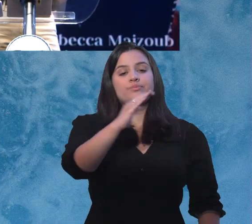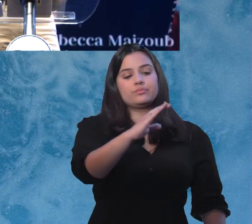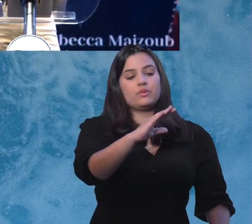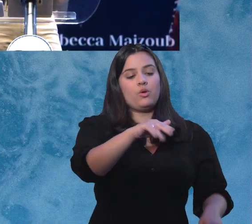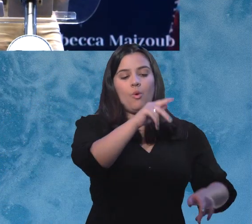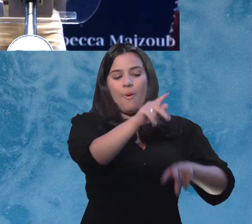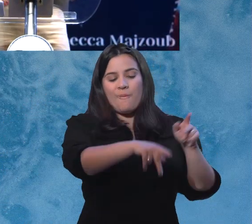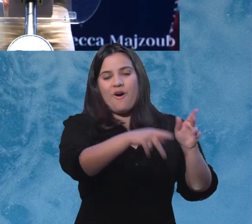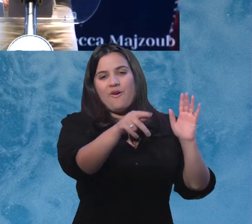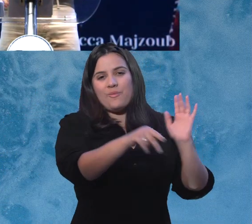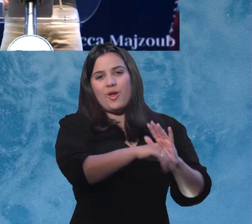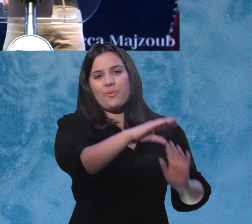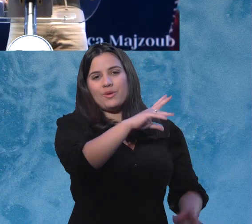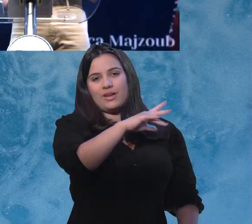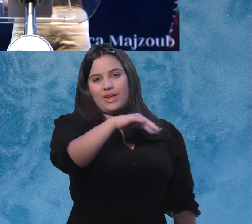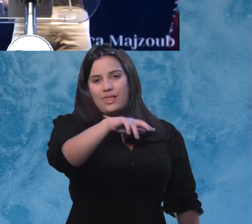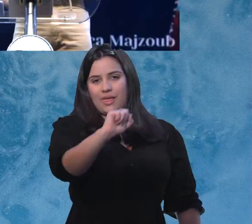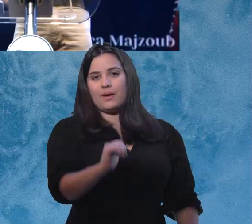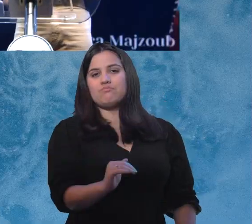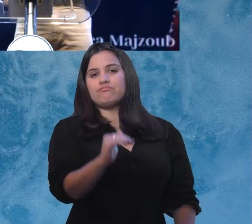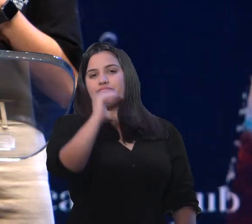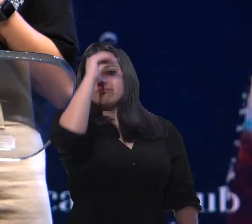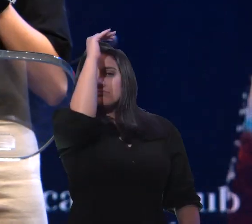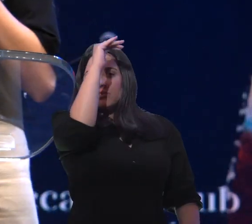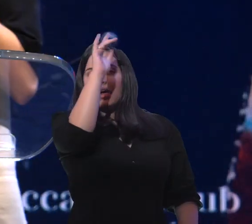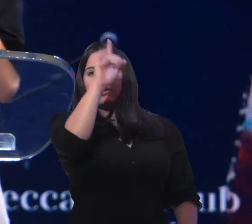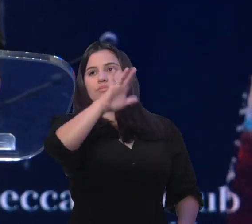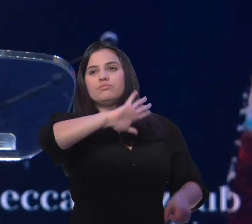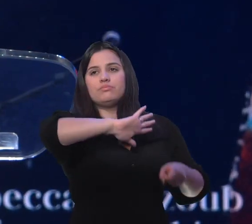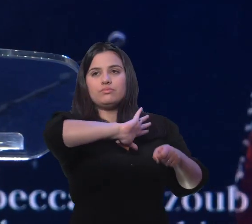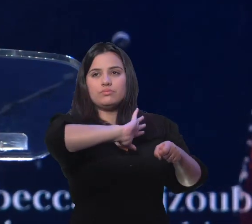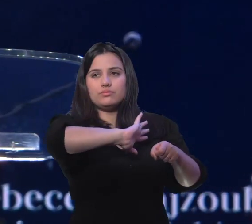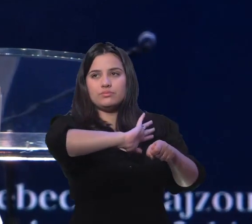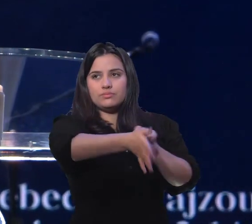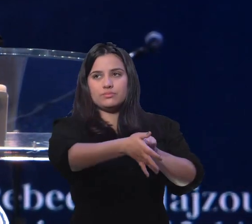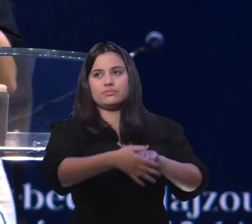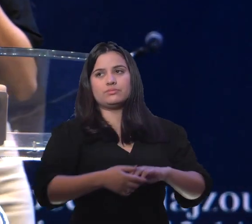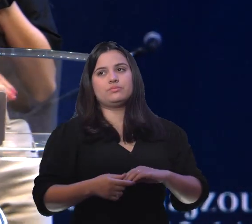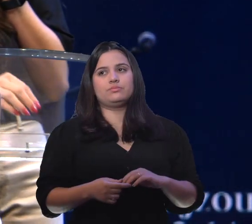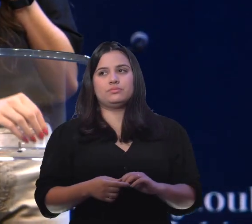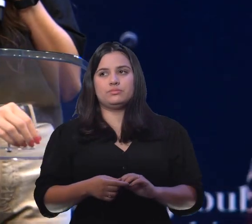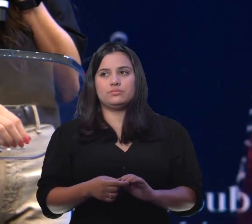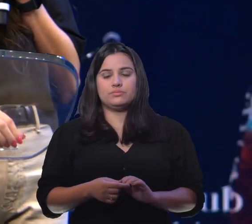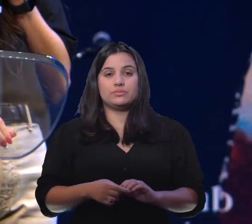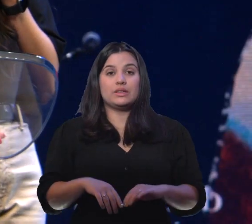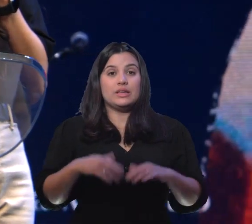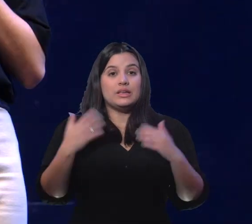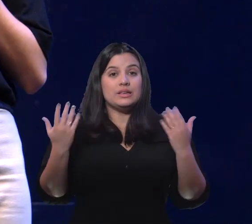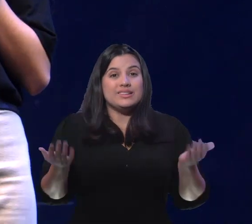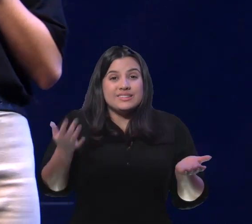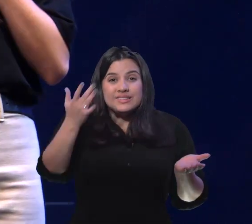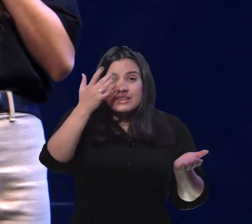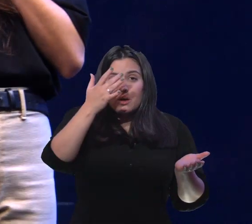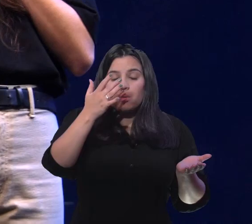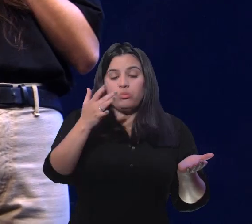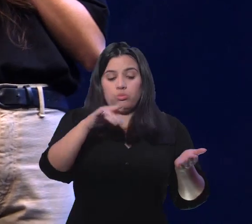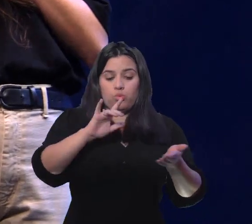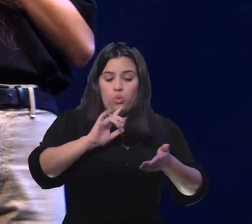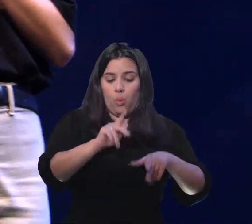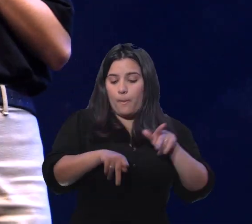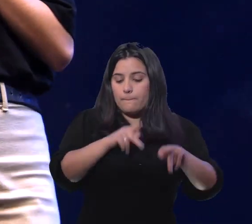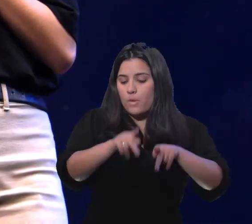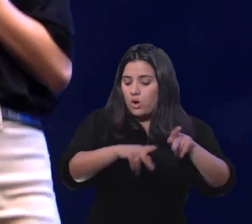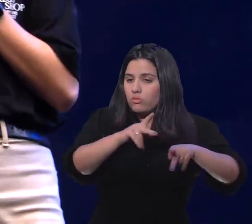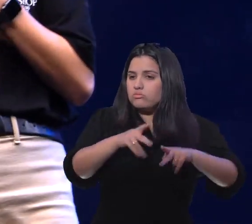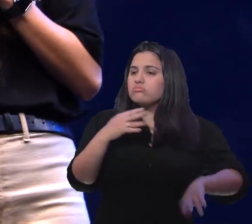israelitas e os perseguiram até Hormá. Então aqui o povo, eles reconheceram que eles foram rebeldes, né? Que eles obedeceram, que eles